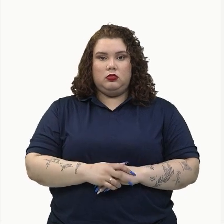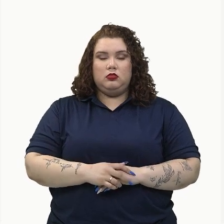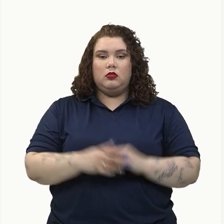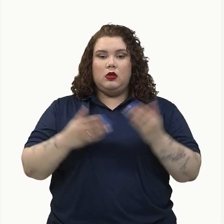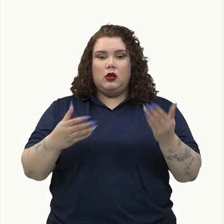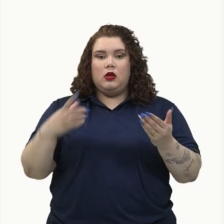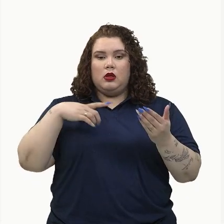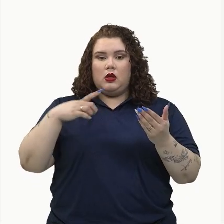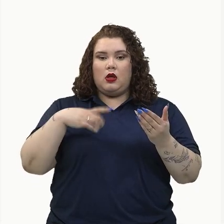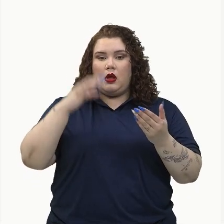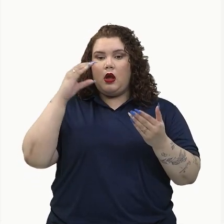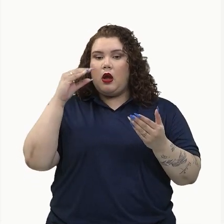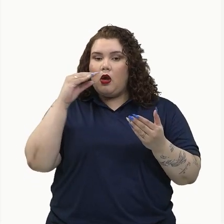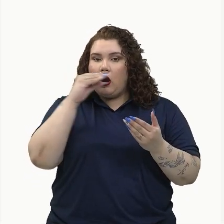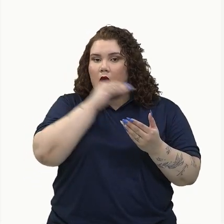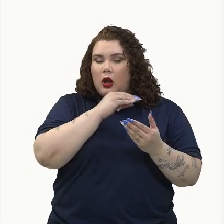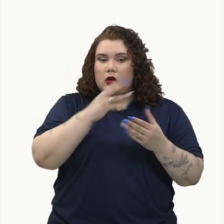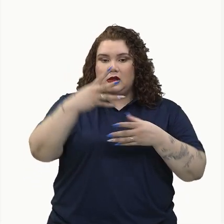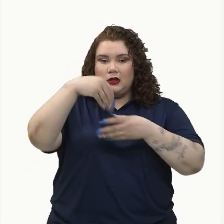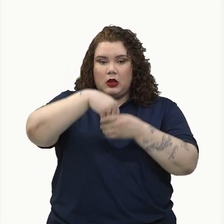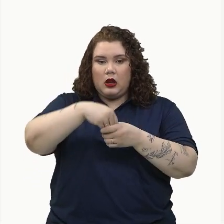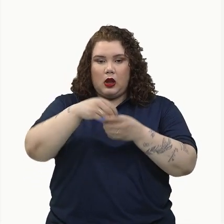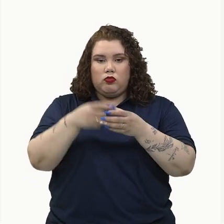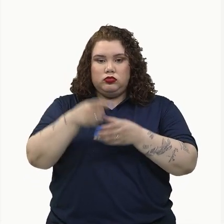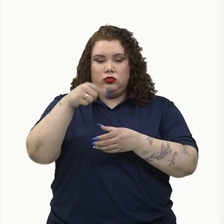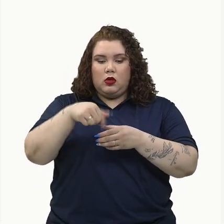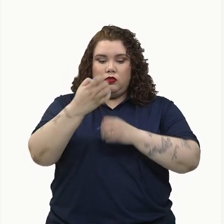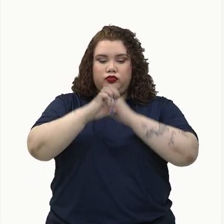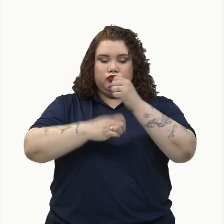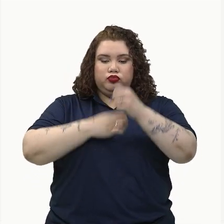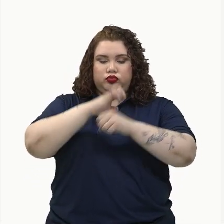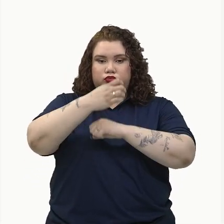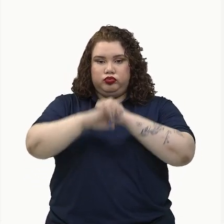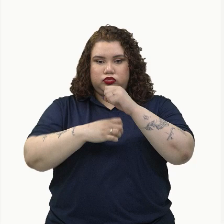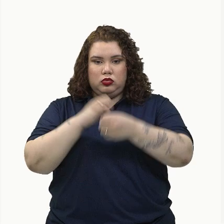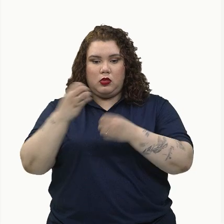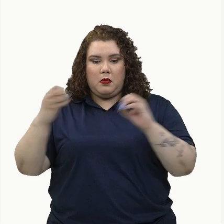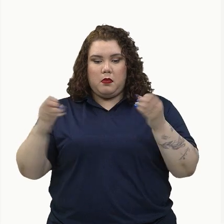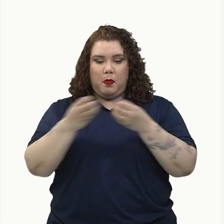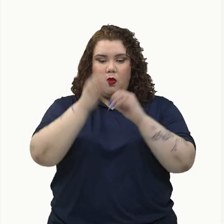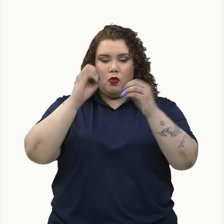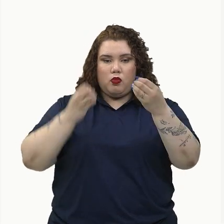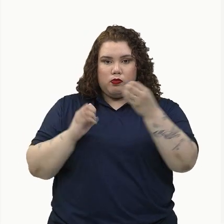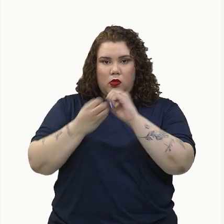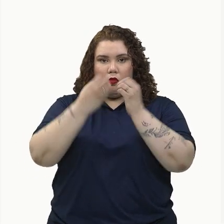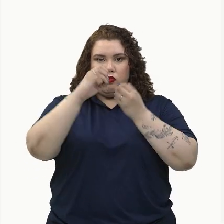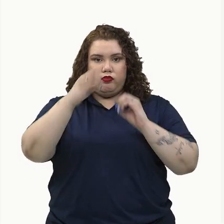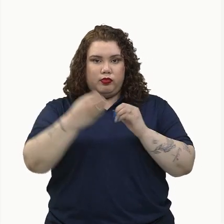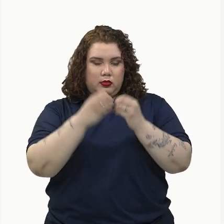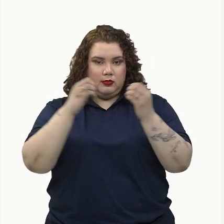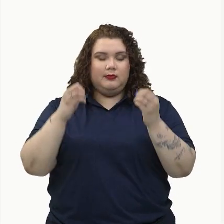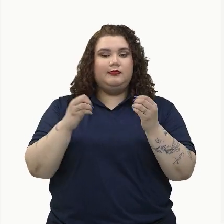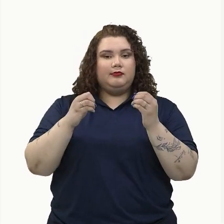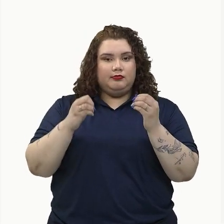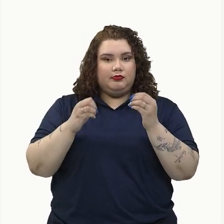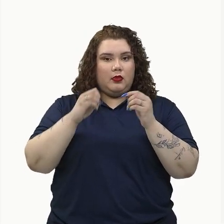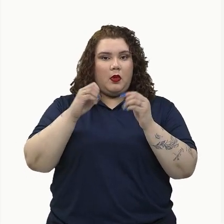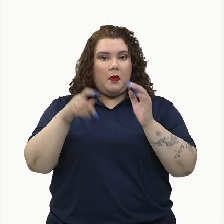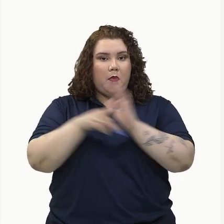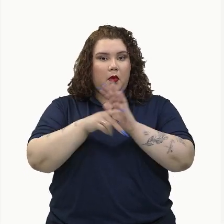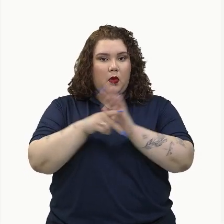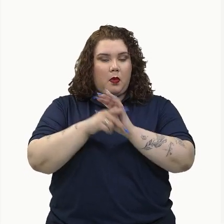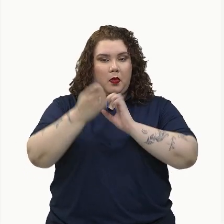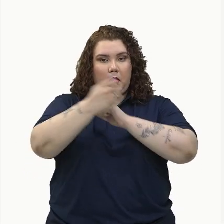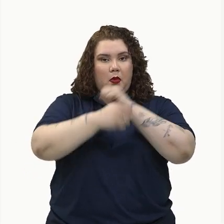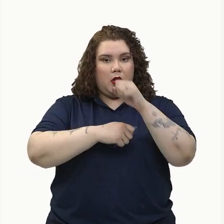acelerados no interior dos condutores. E eles colidem com átomos do material. Aí você pode estar se perguntando,